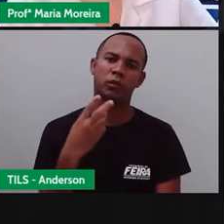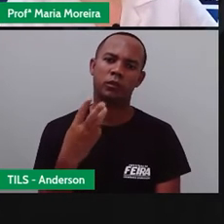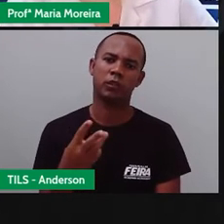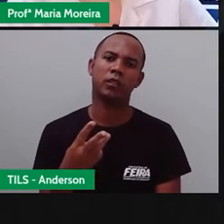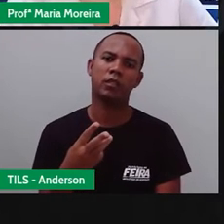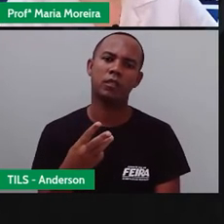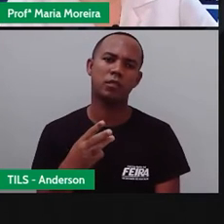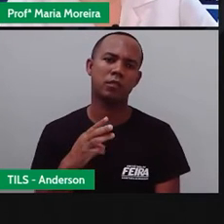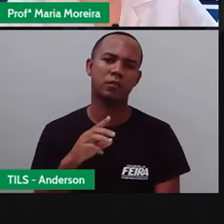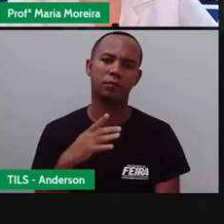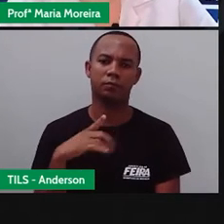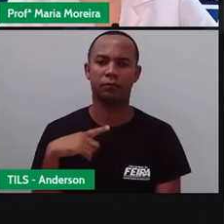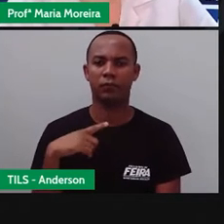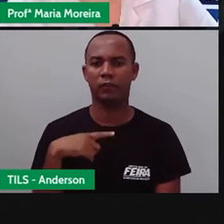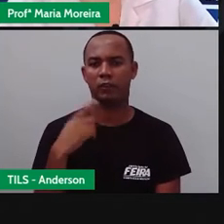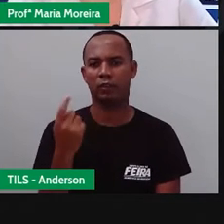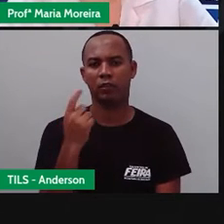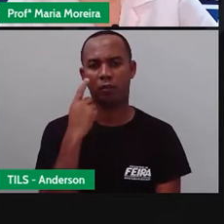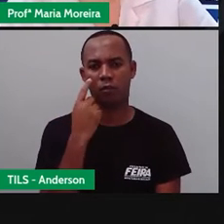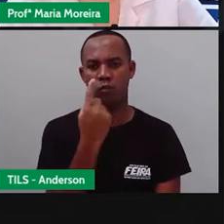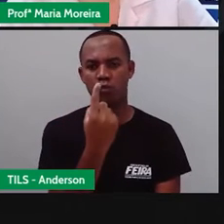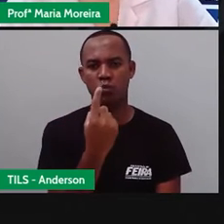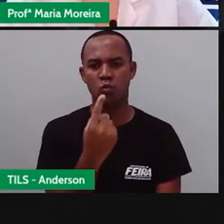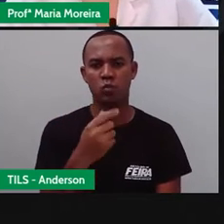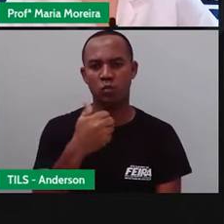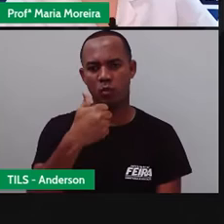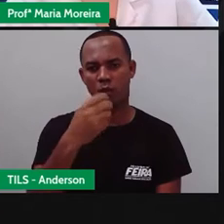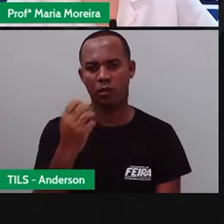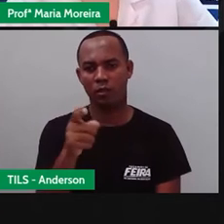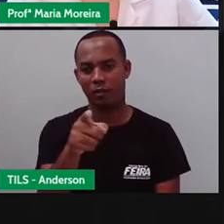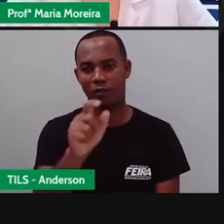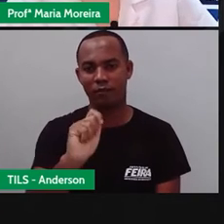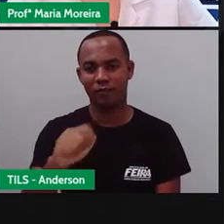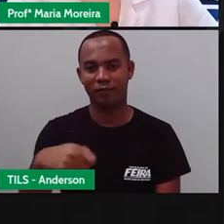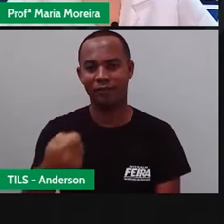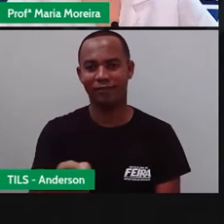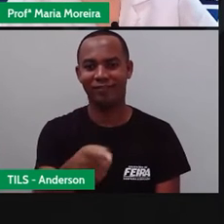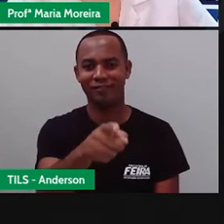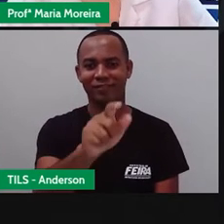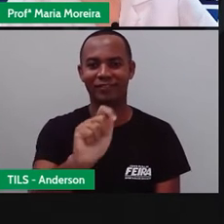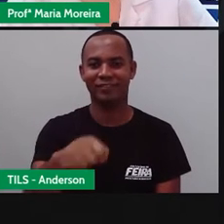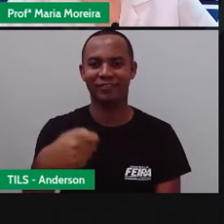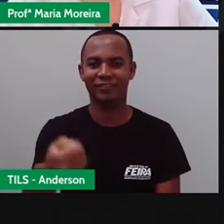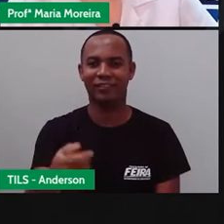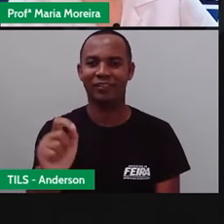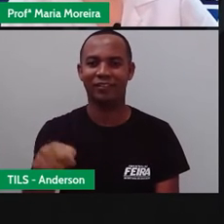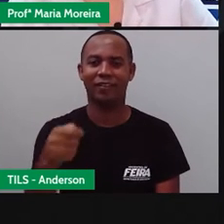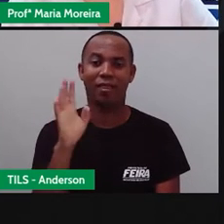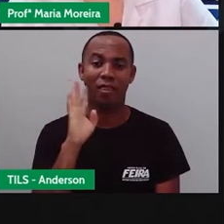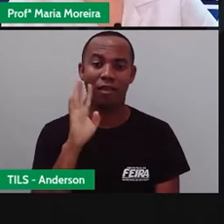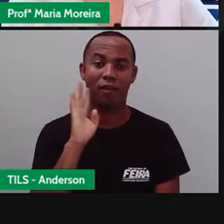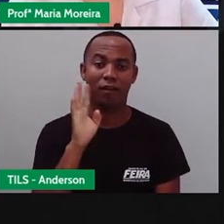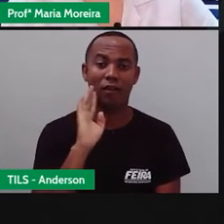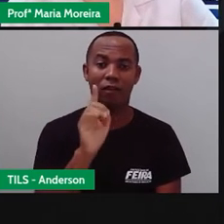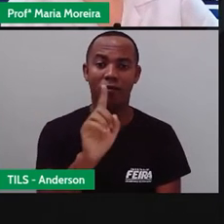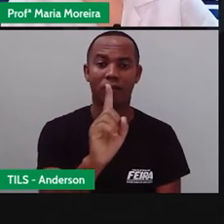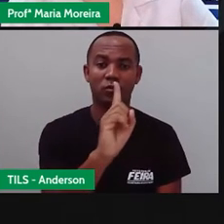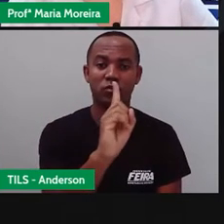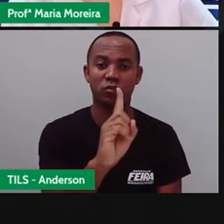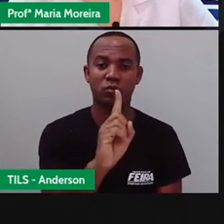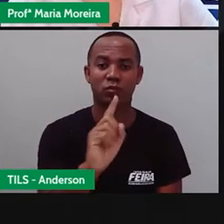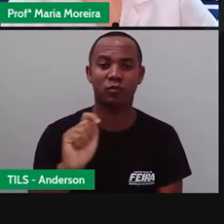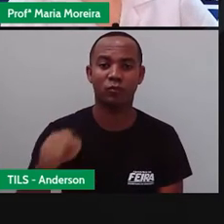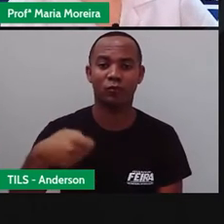milhares depois Era só colocar os grupos lado a lado e assim eles obtinham o que o valor